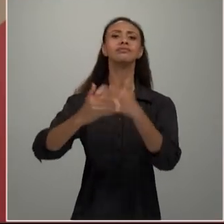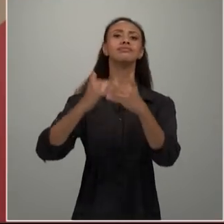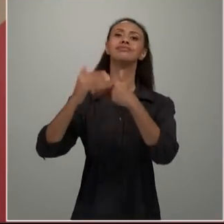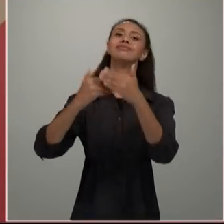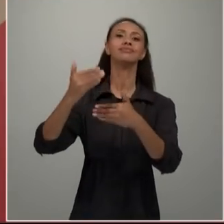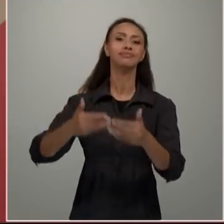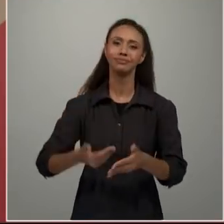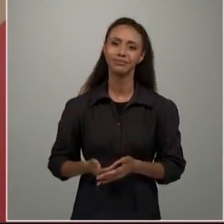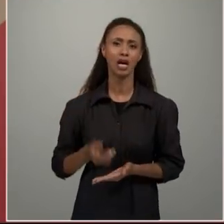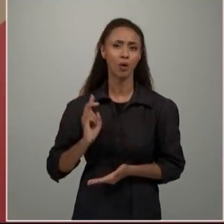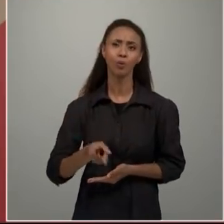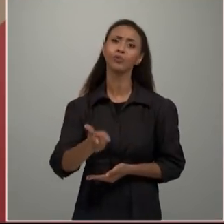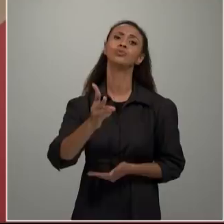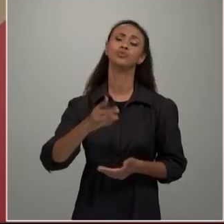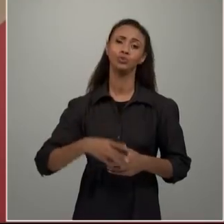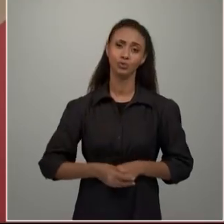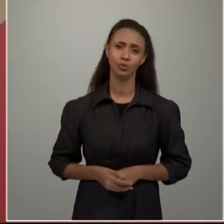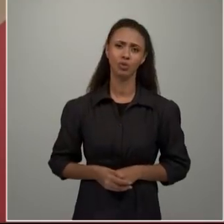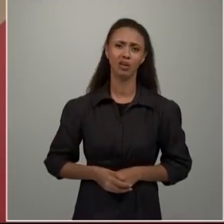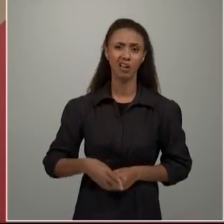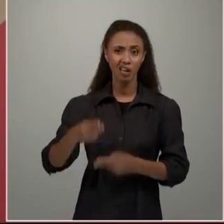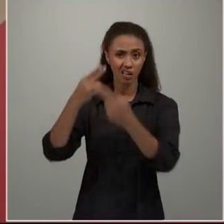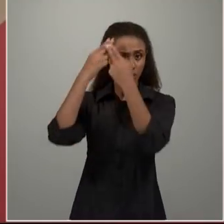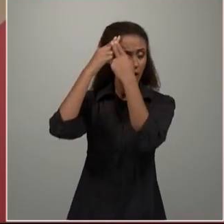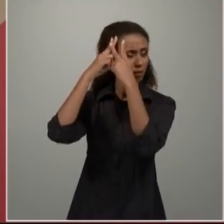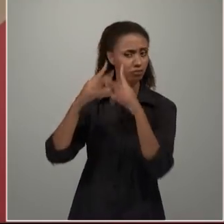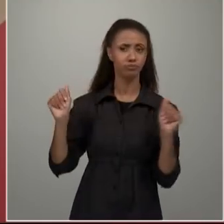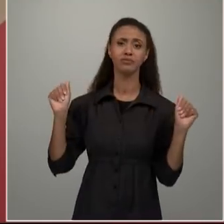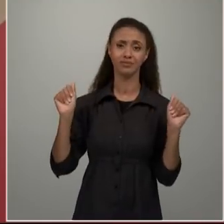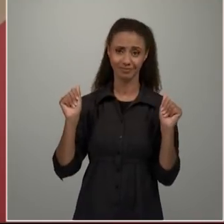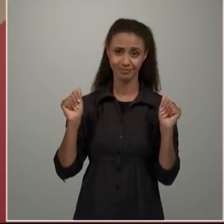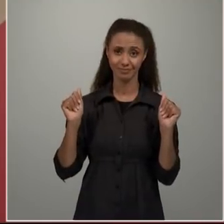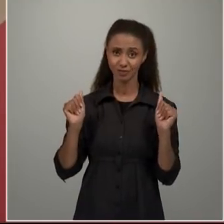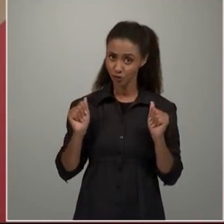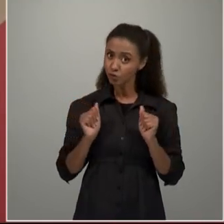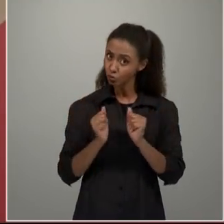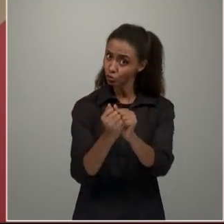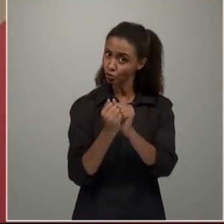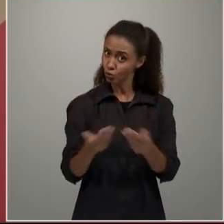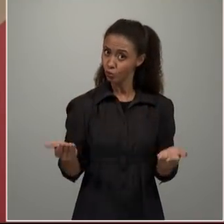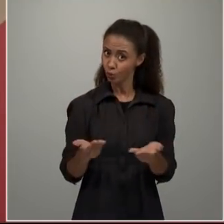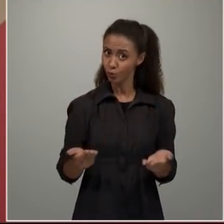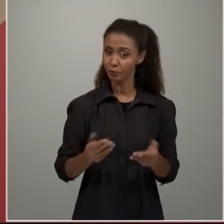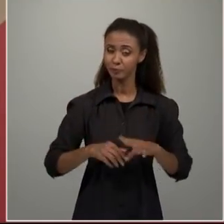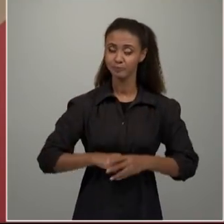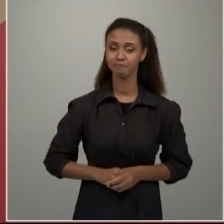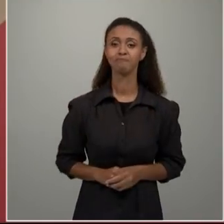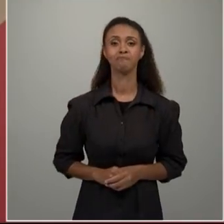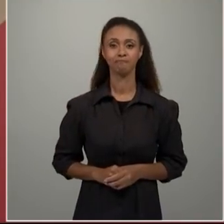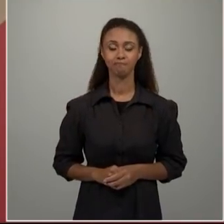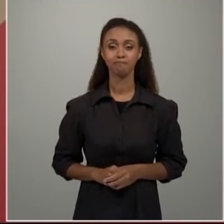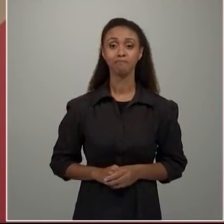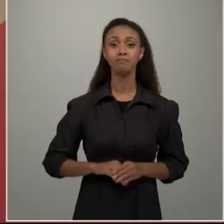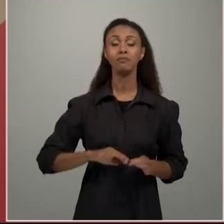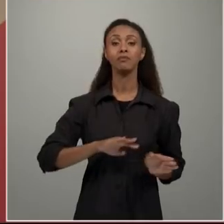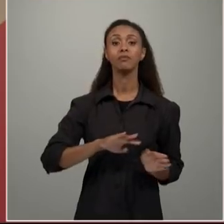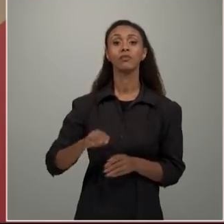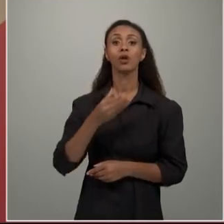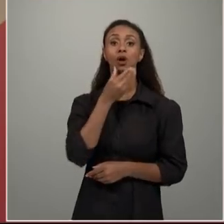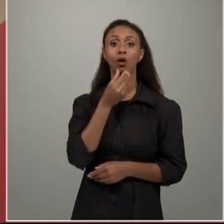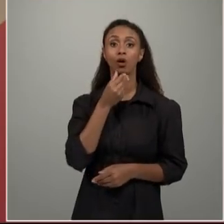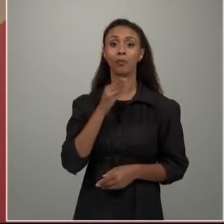o nosso barco tá tiro trauma e vamos juntos aí a gente tem aqui é o bruno